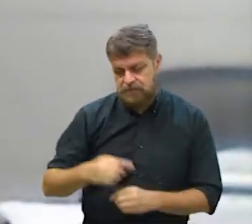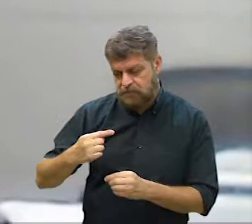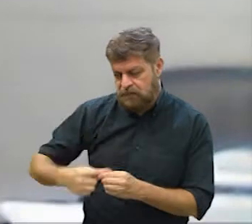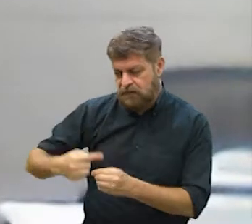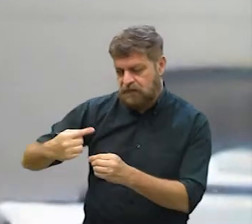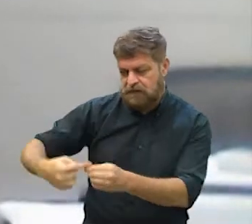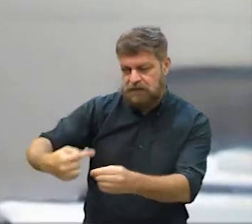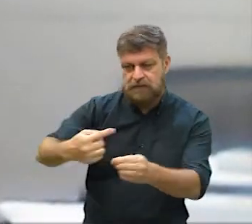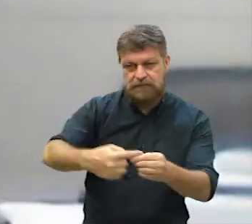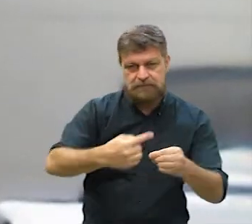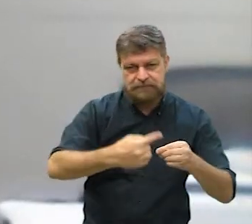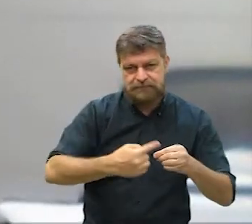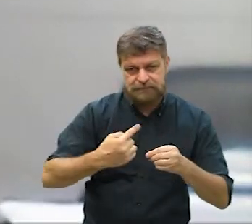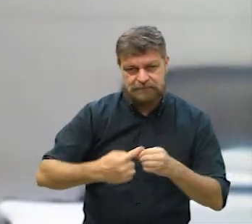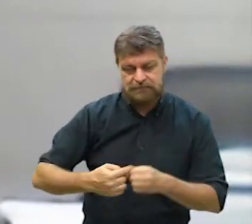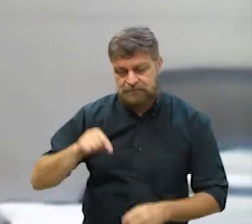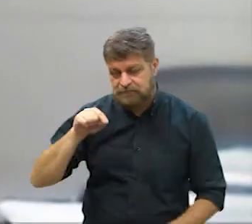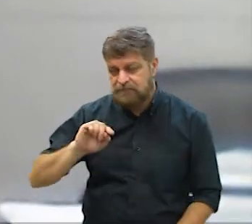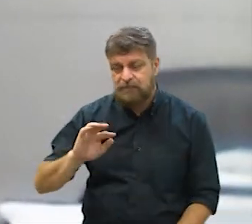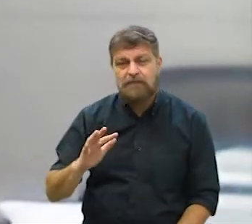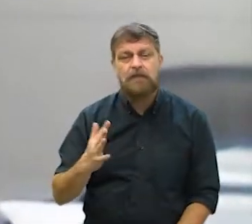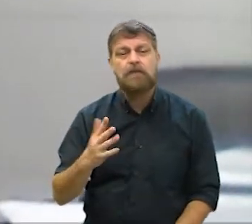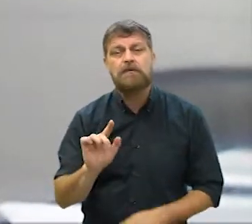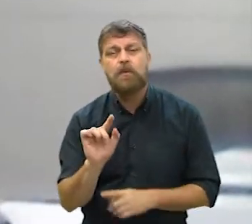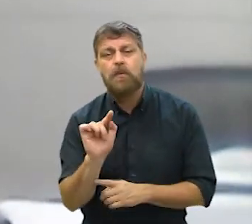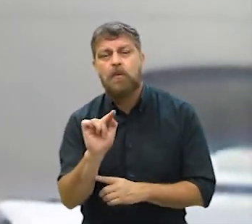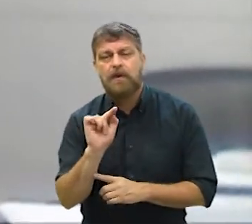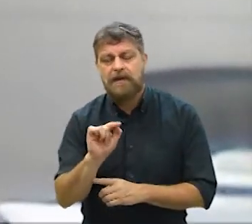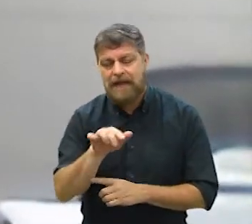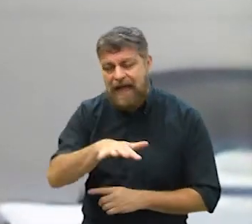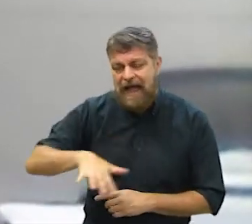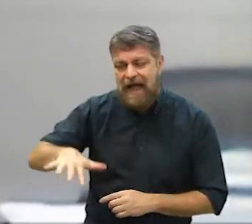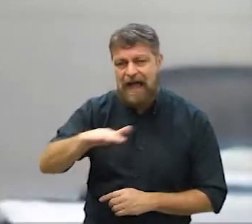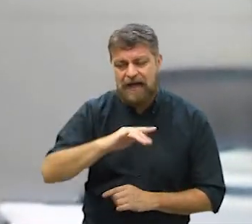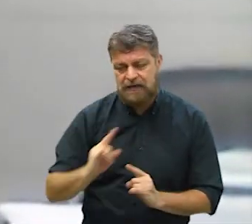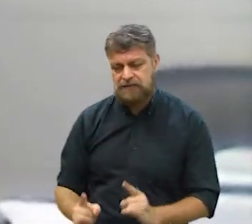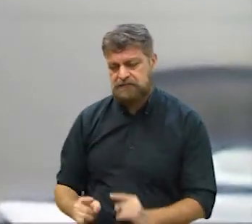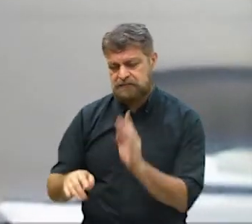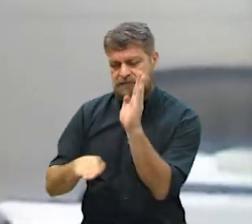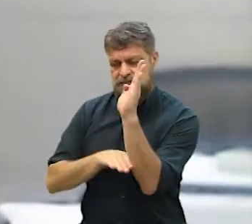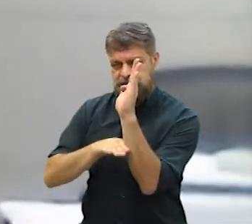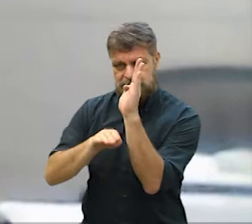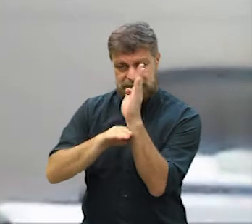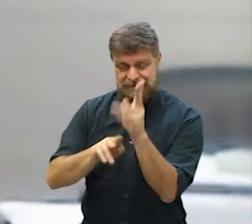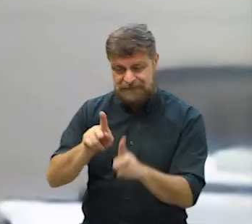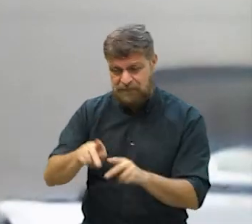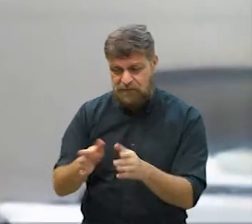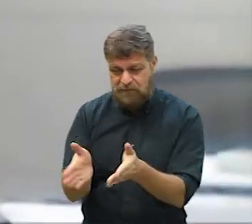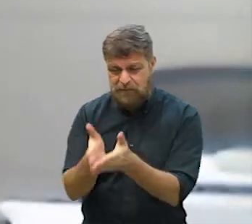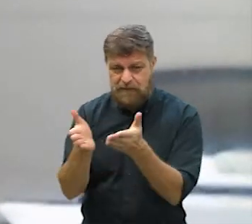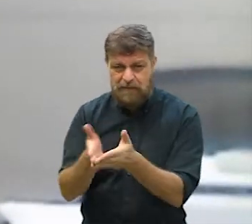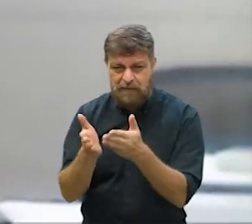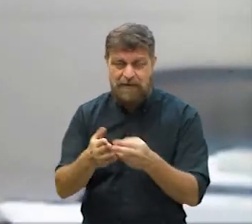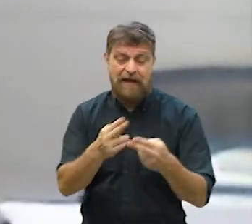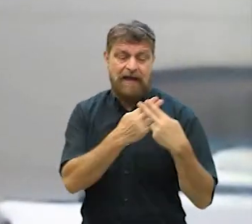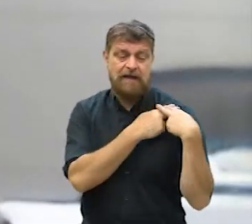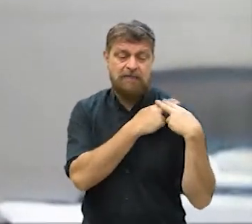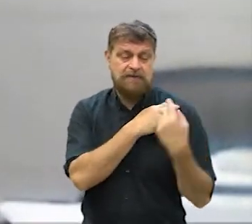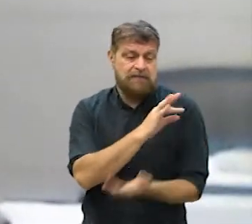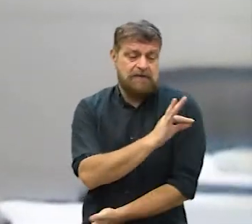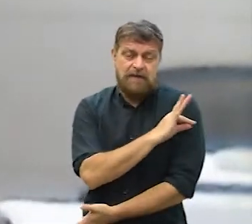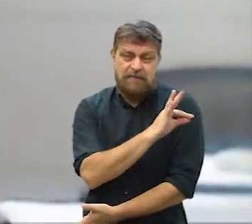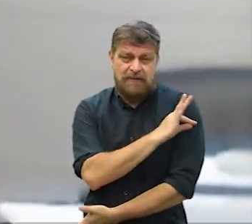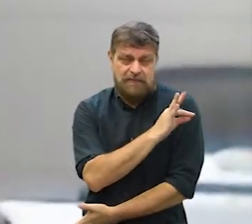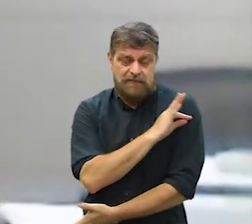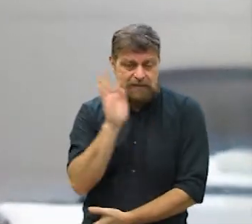os municípios ficaram com a questão de habitação, sobretudo a habitação popular, no seu polo